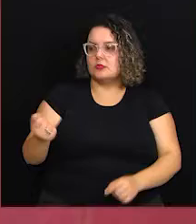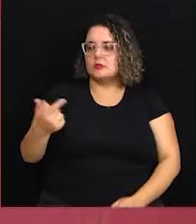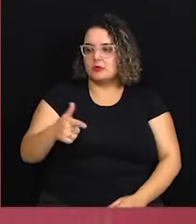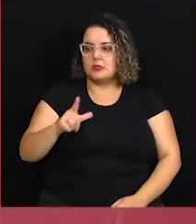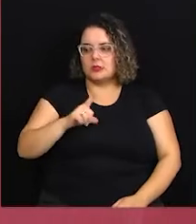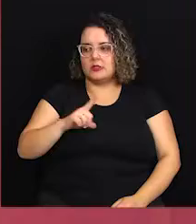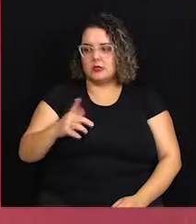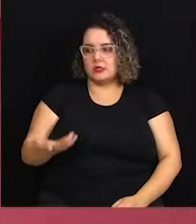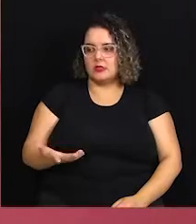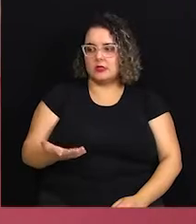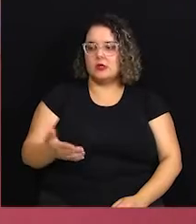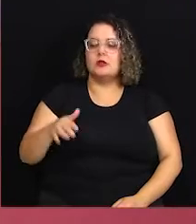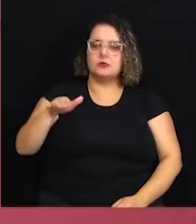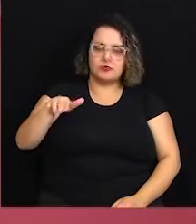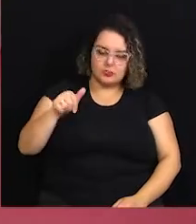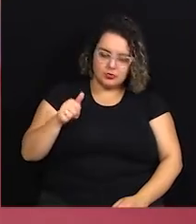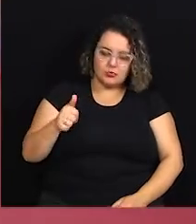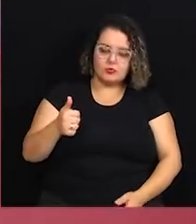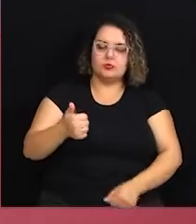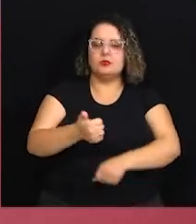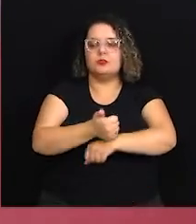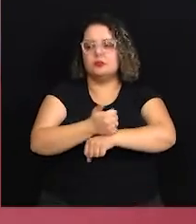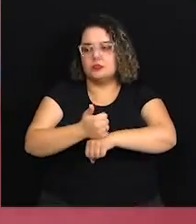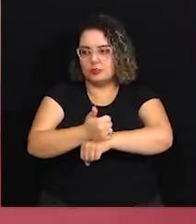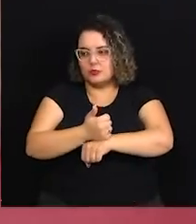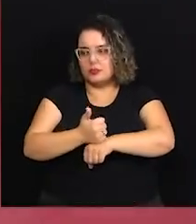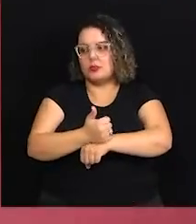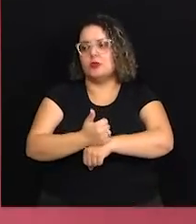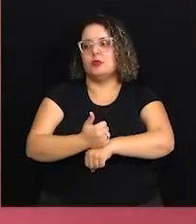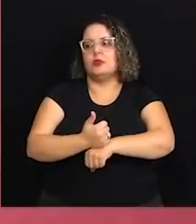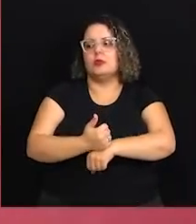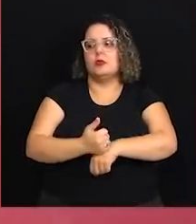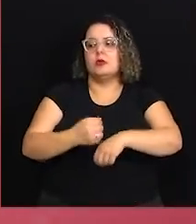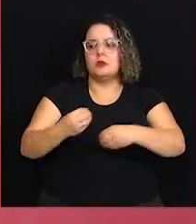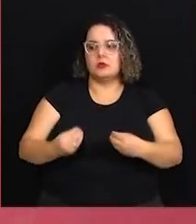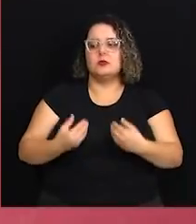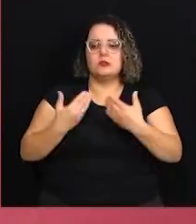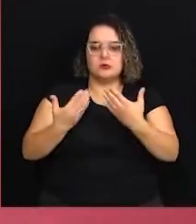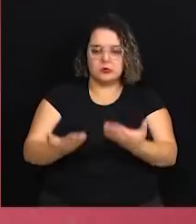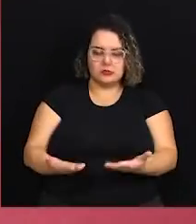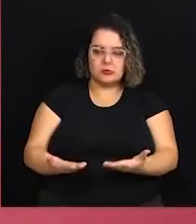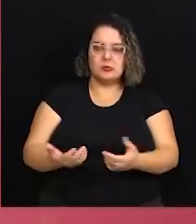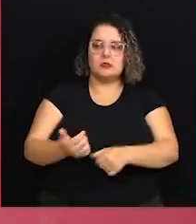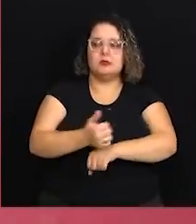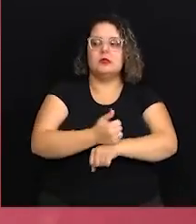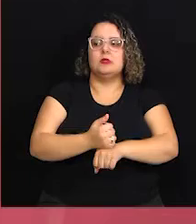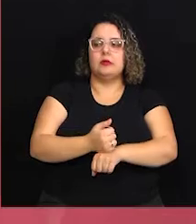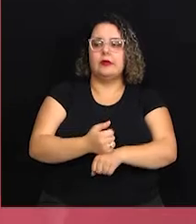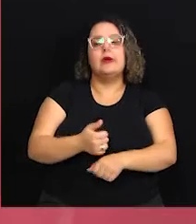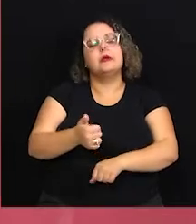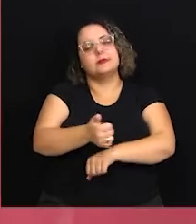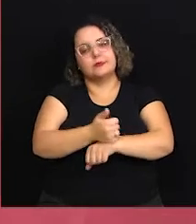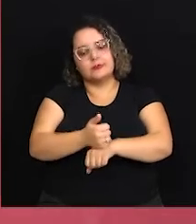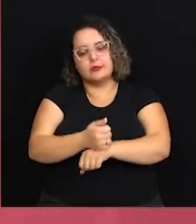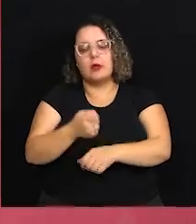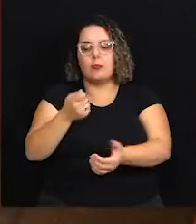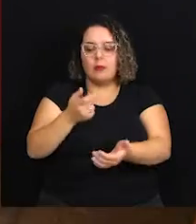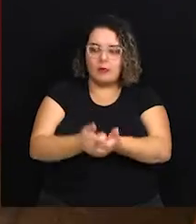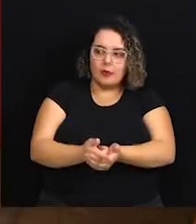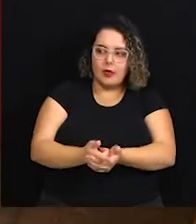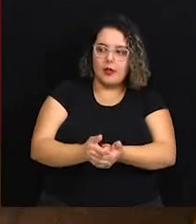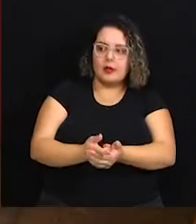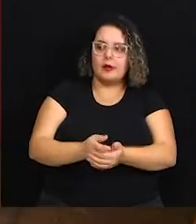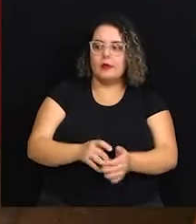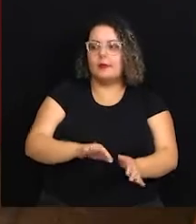chamo um profissional, né, para a gente poder, daí esse profissional é pago separadamente. Então, você sempre tem que ter dinheiro